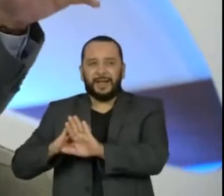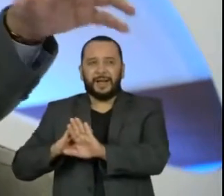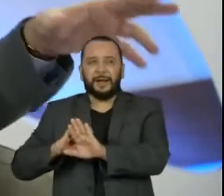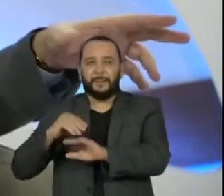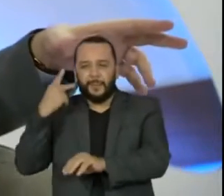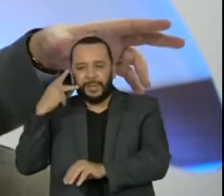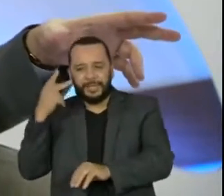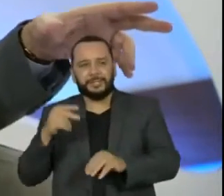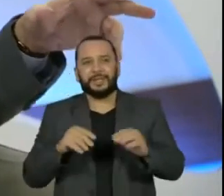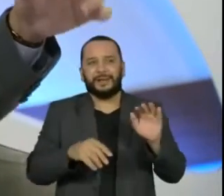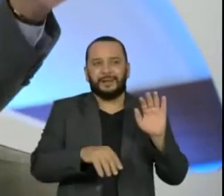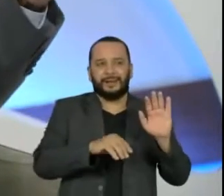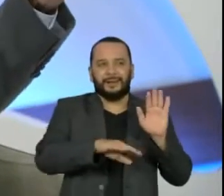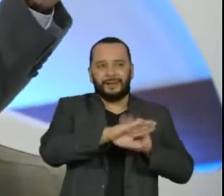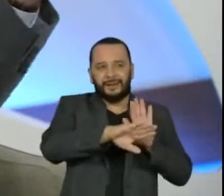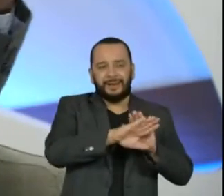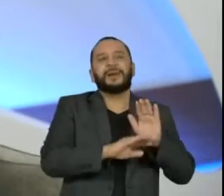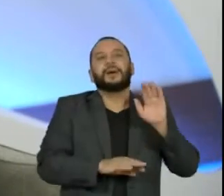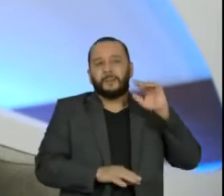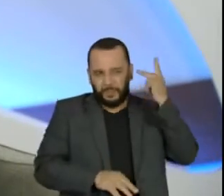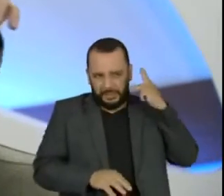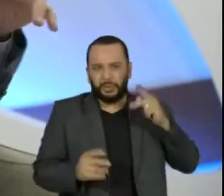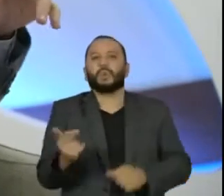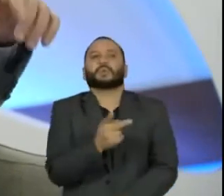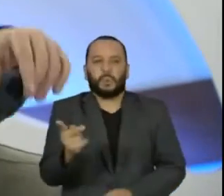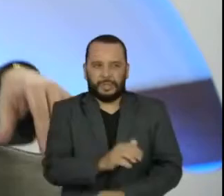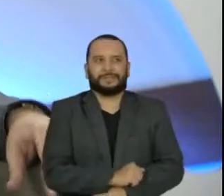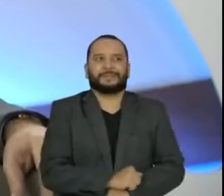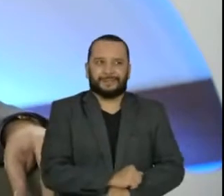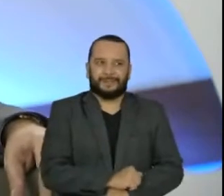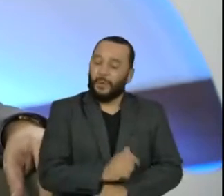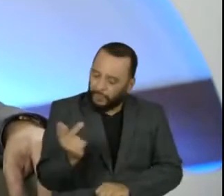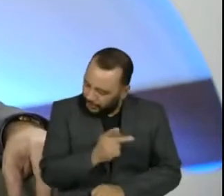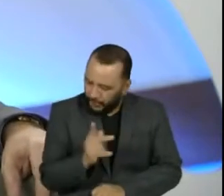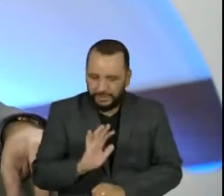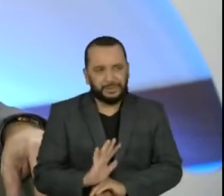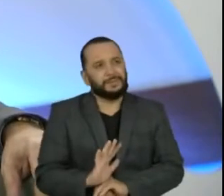durante a campanha, disse agora, disse em Belo Horizonte, vou repetir para você.